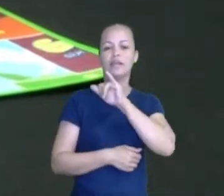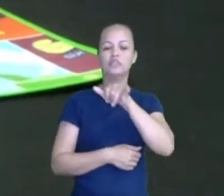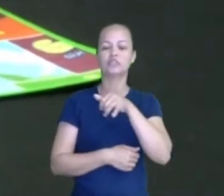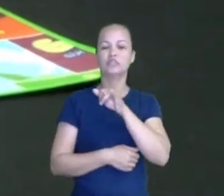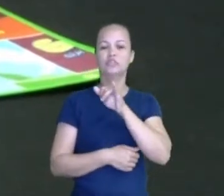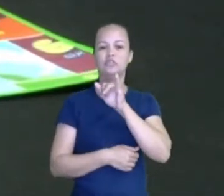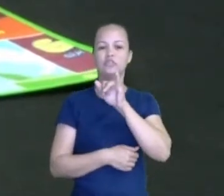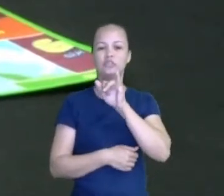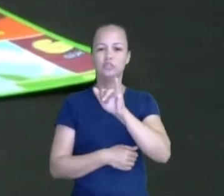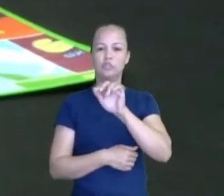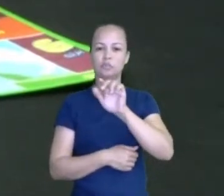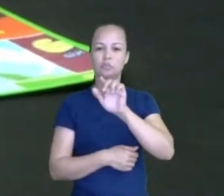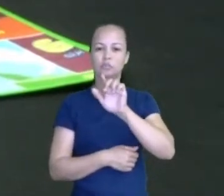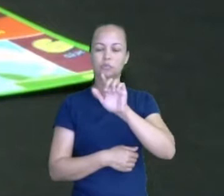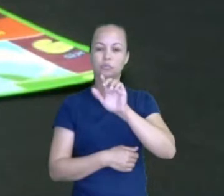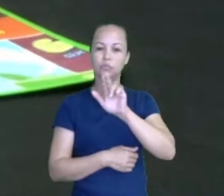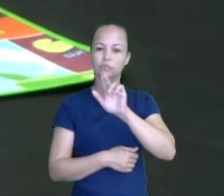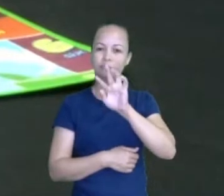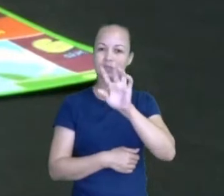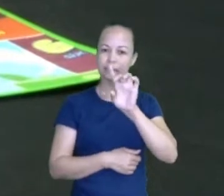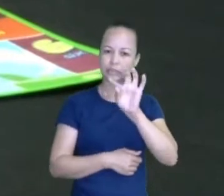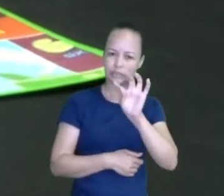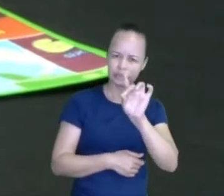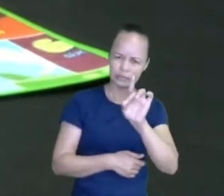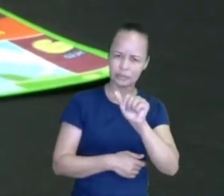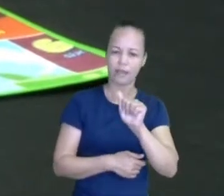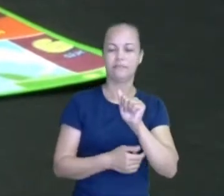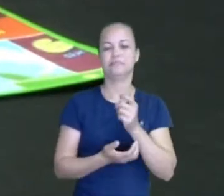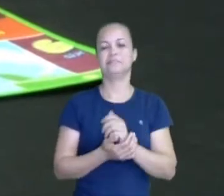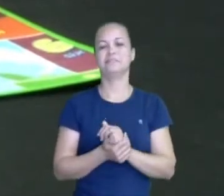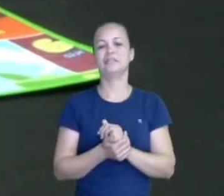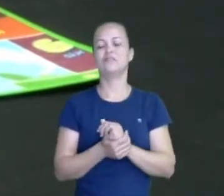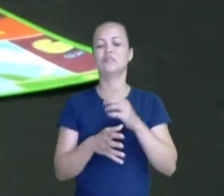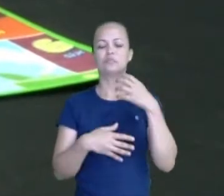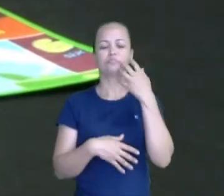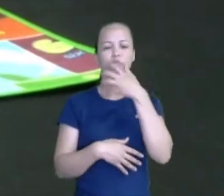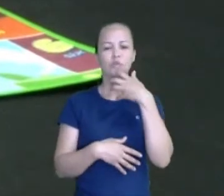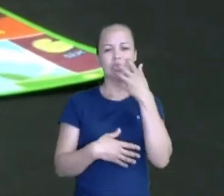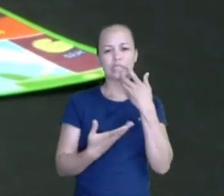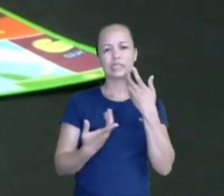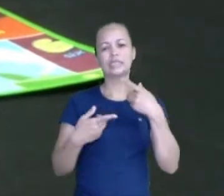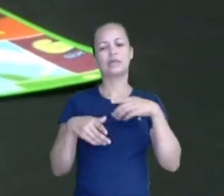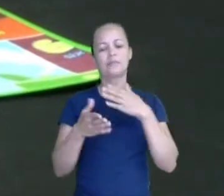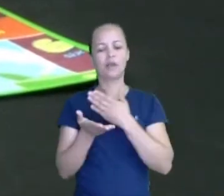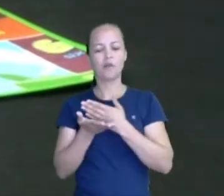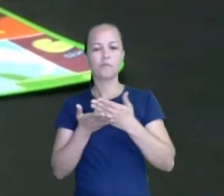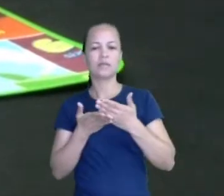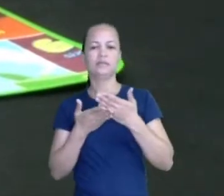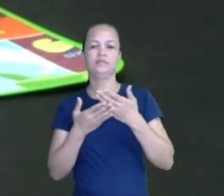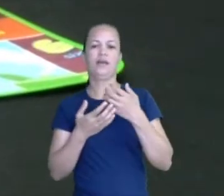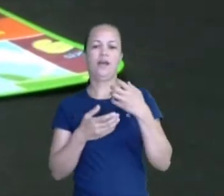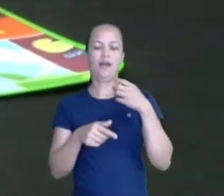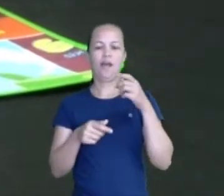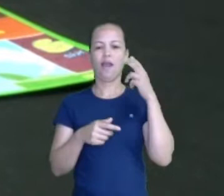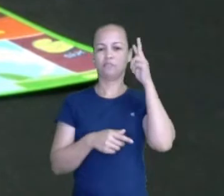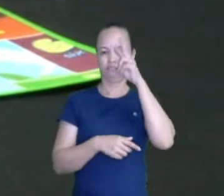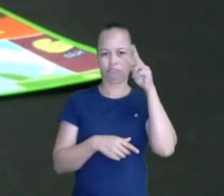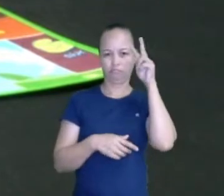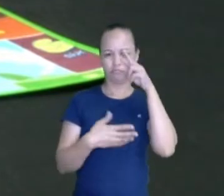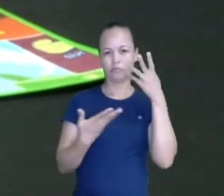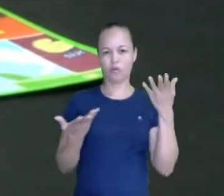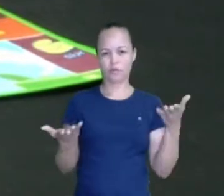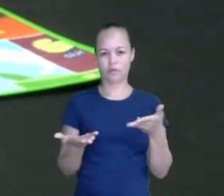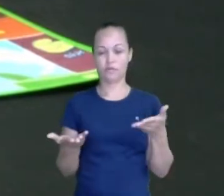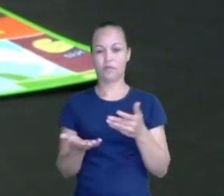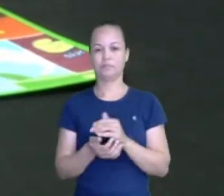goste muito dessa história. Vamos cantar a nossa musiquinha para preparar, para ouvirmos ela com muita atenção? Então vamos